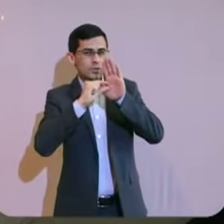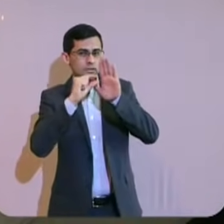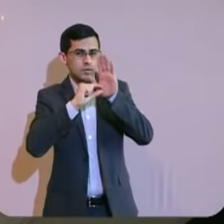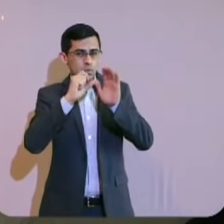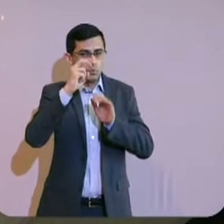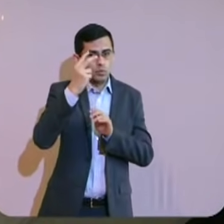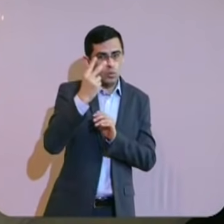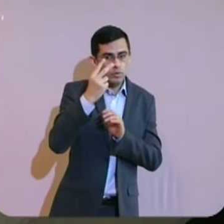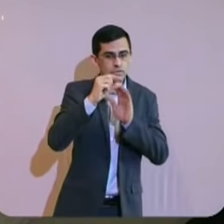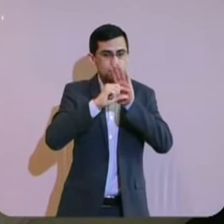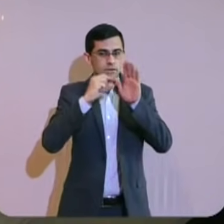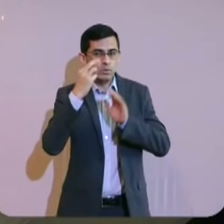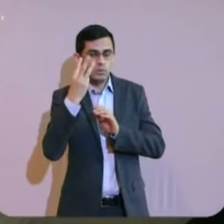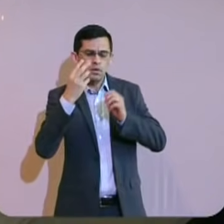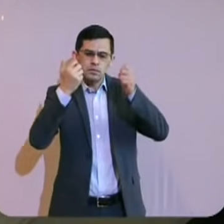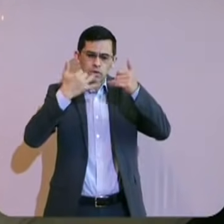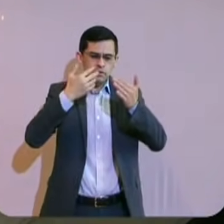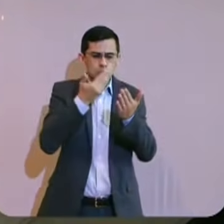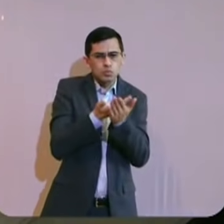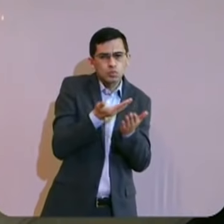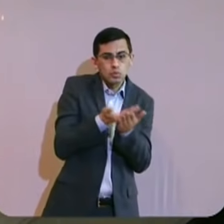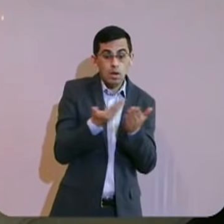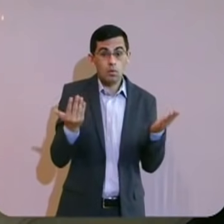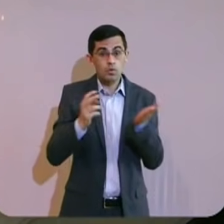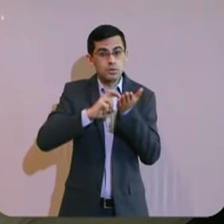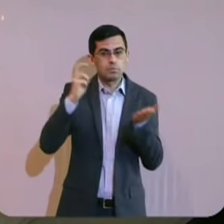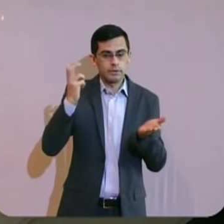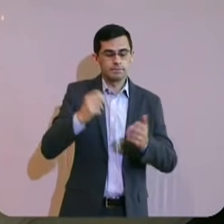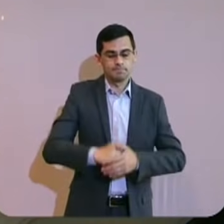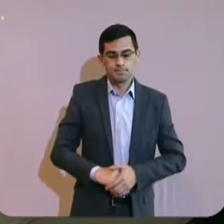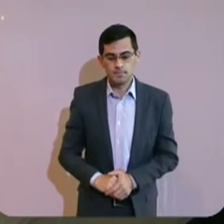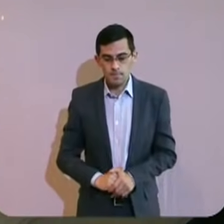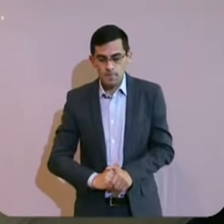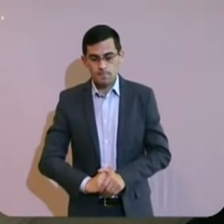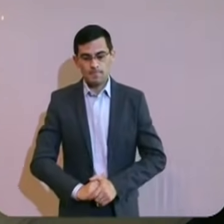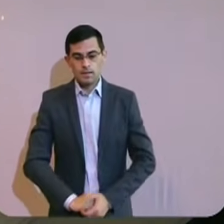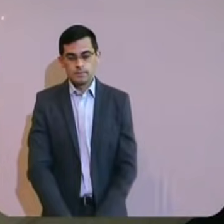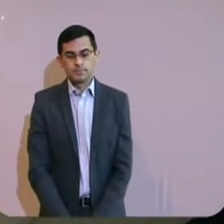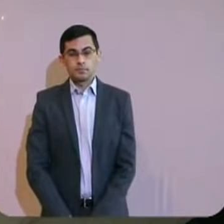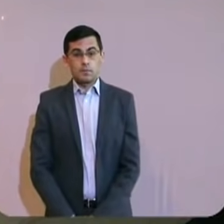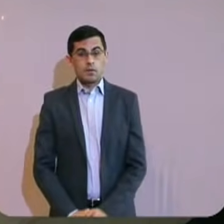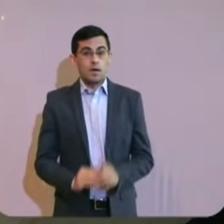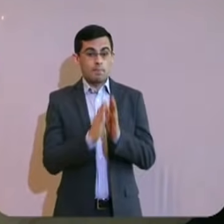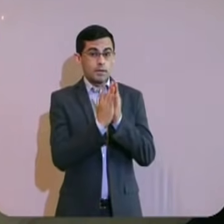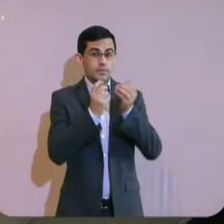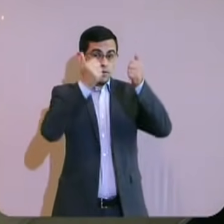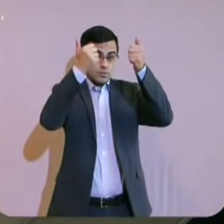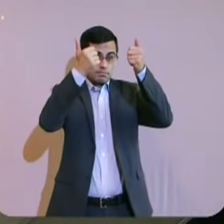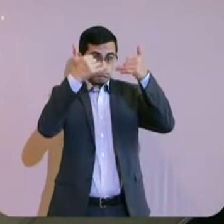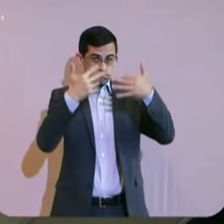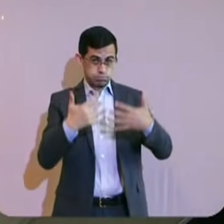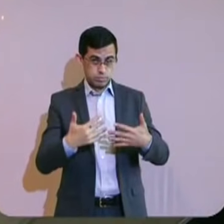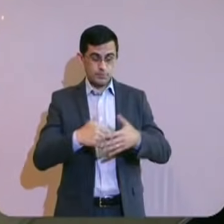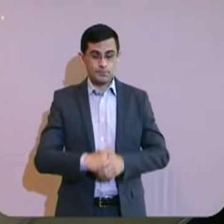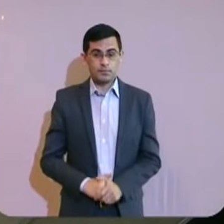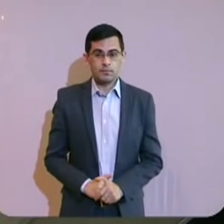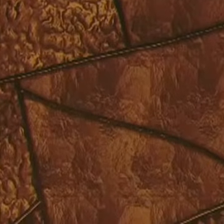e 3. E a gente vai meditar nisso hoje pela manhã. Diz assim a palavra do